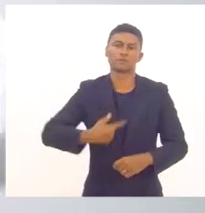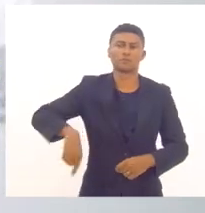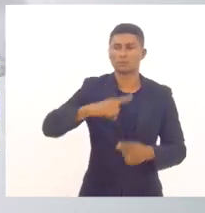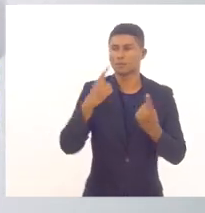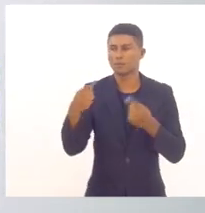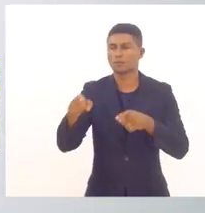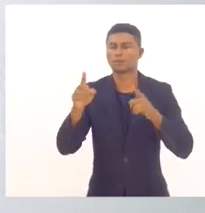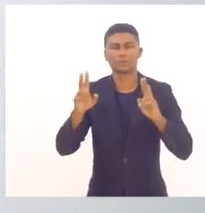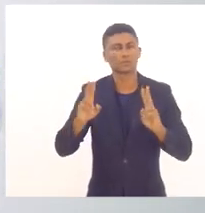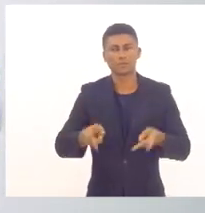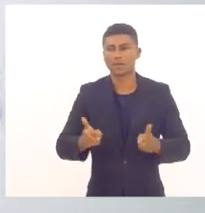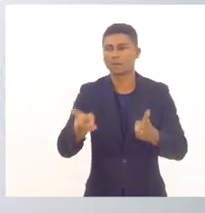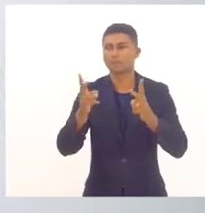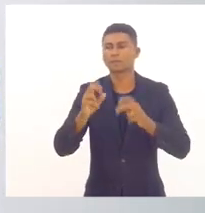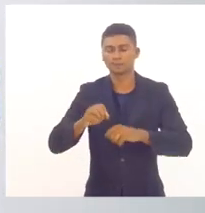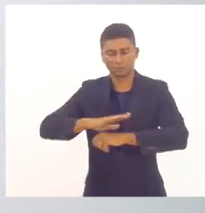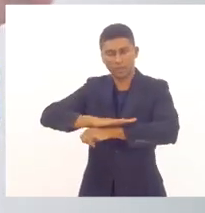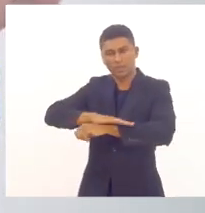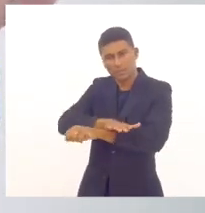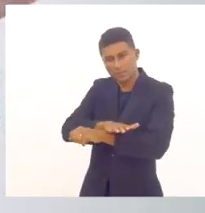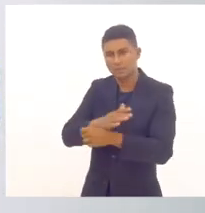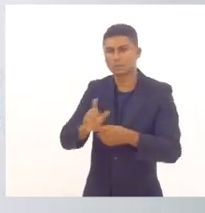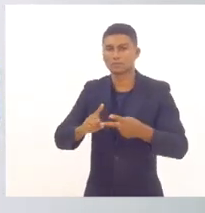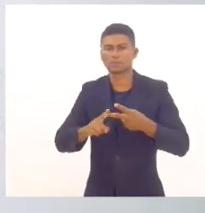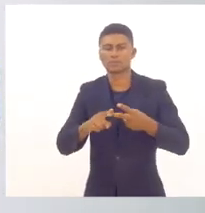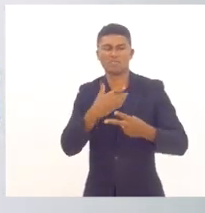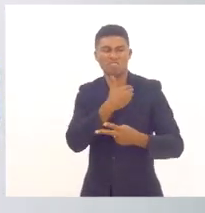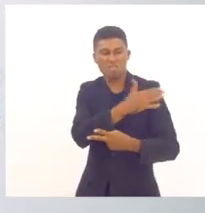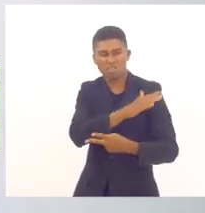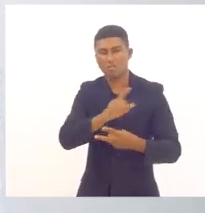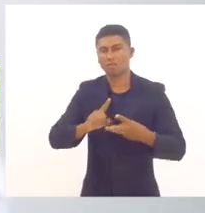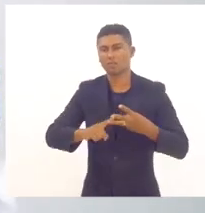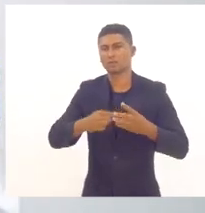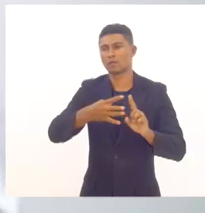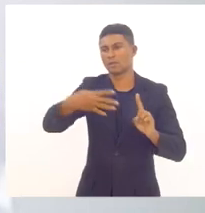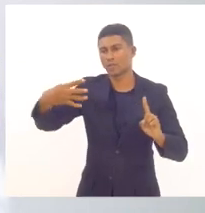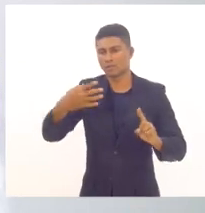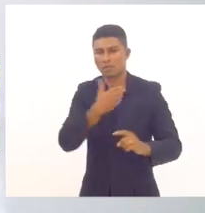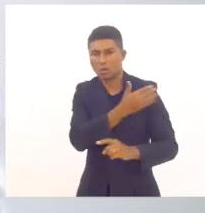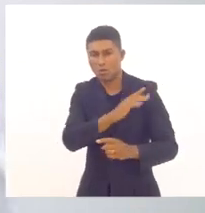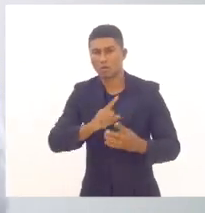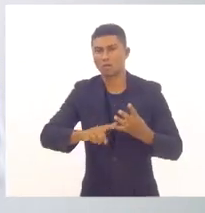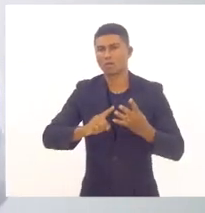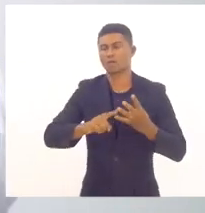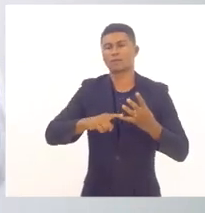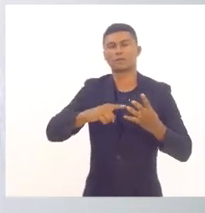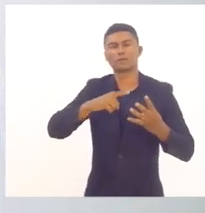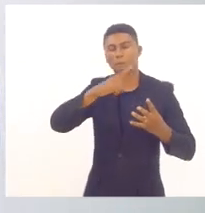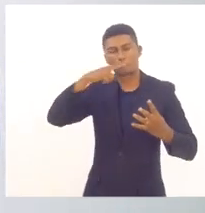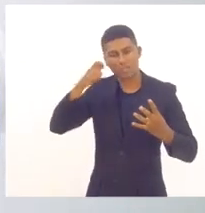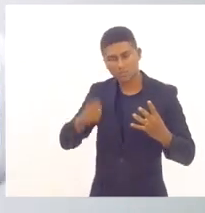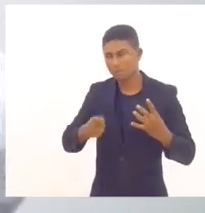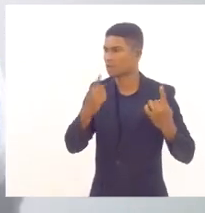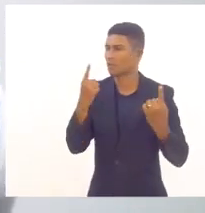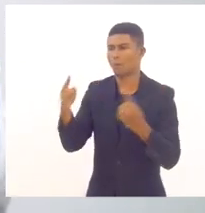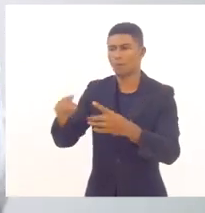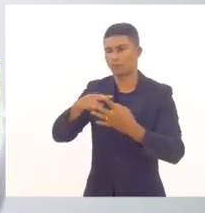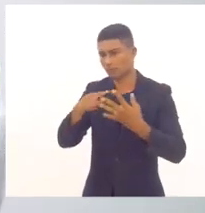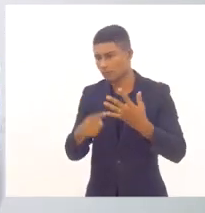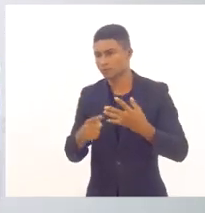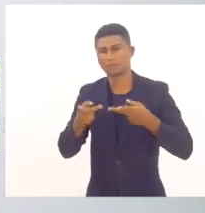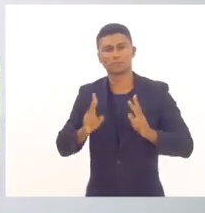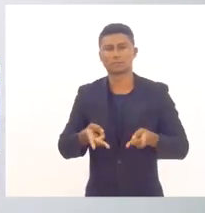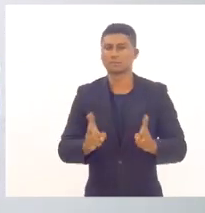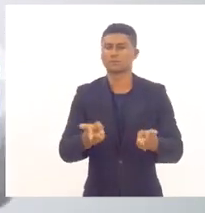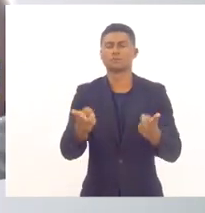sempre combater o racismo, a intolerância, a LGBTfobia e o machismo. Sempre. Veja,